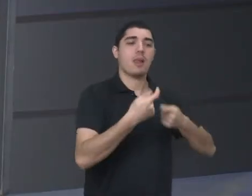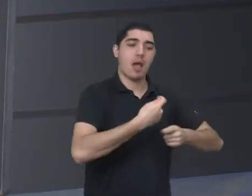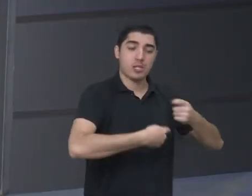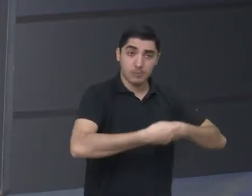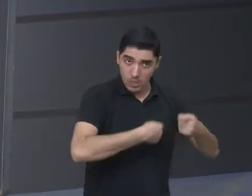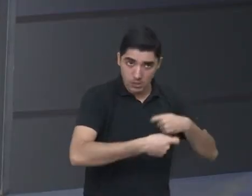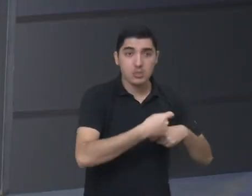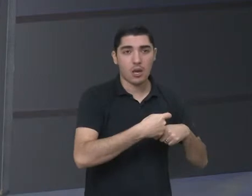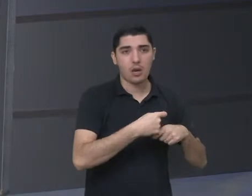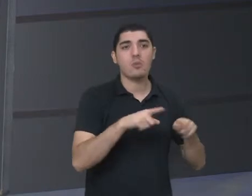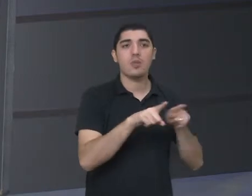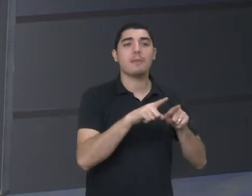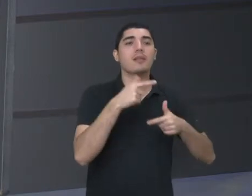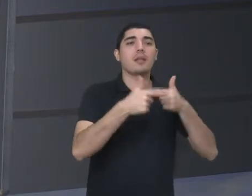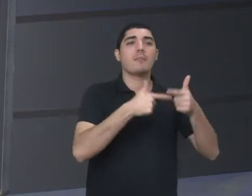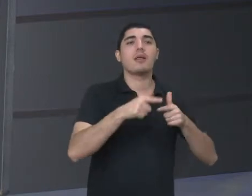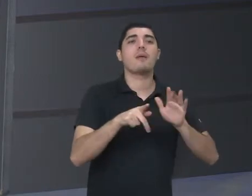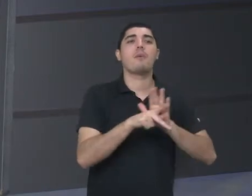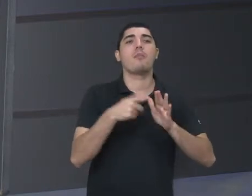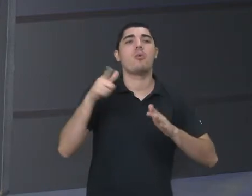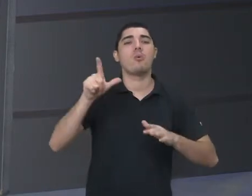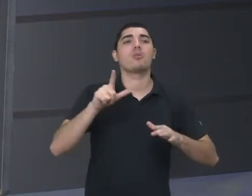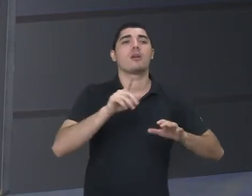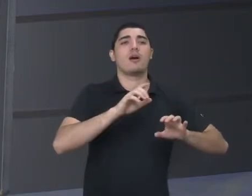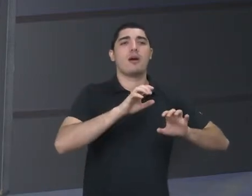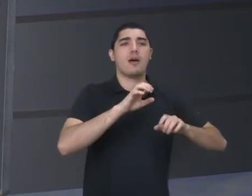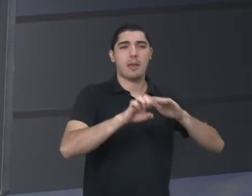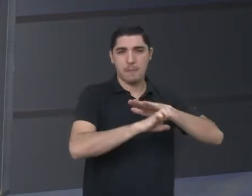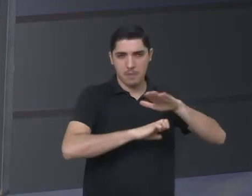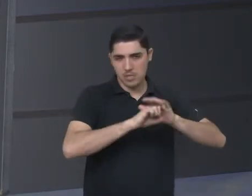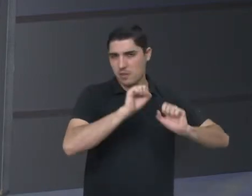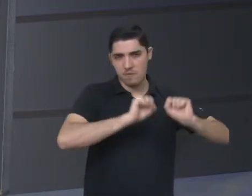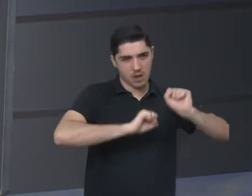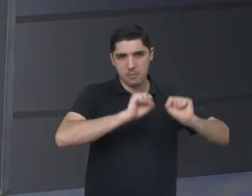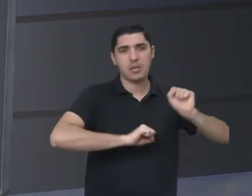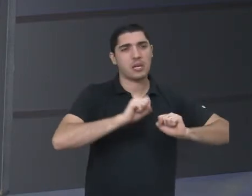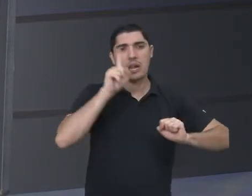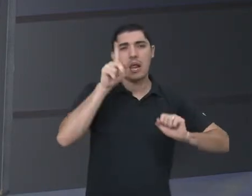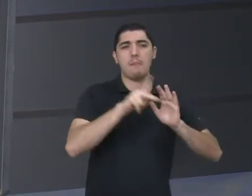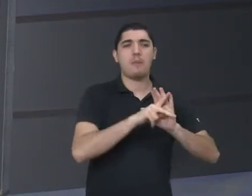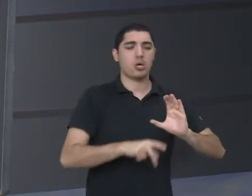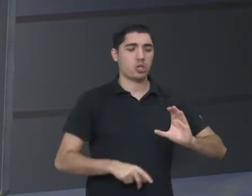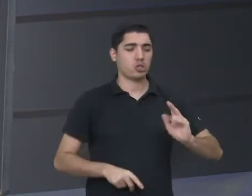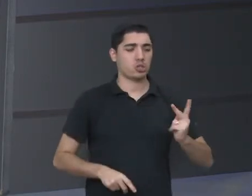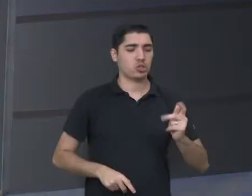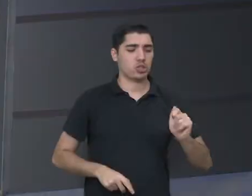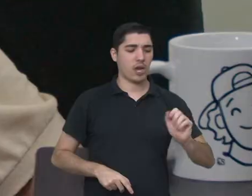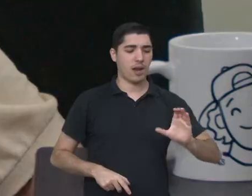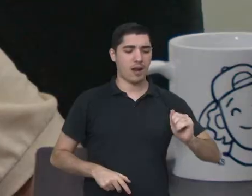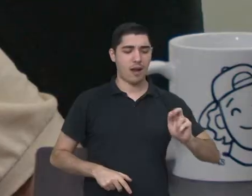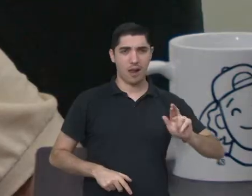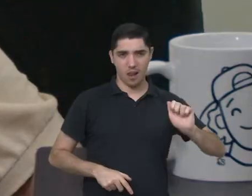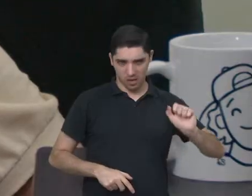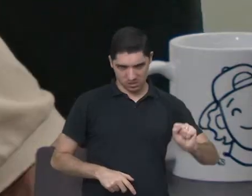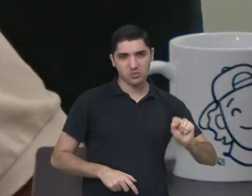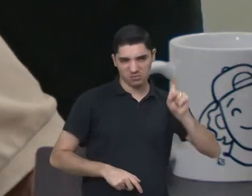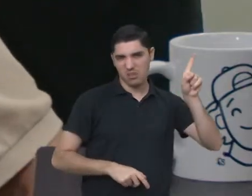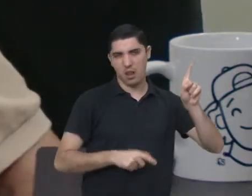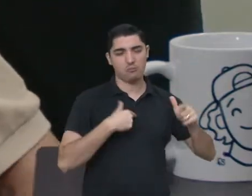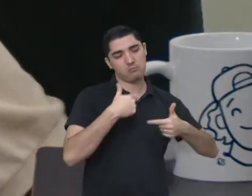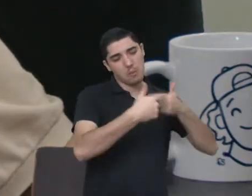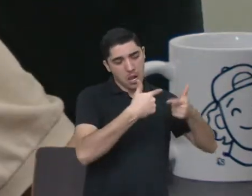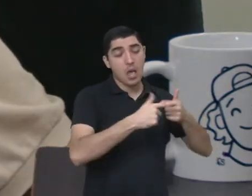sei. E veio pra cá criancinha já. Papai veio trabalhar no CTA, não era militar, civil. Veio e trouxe a